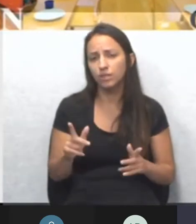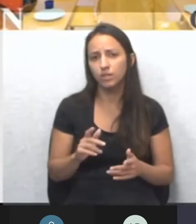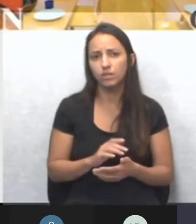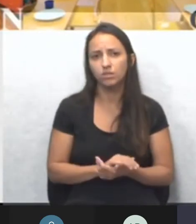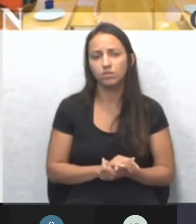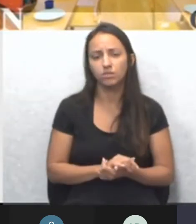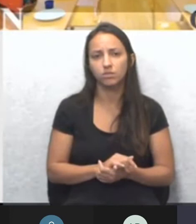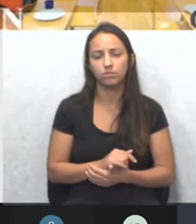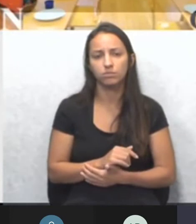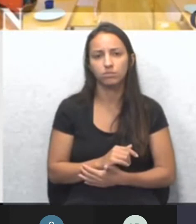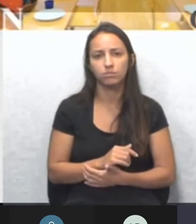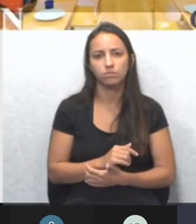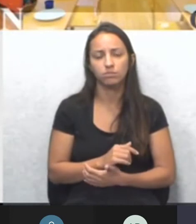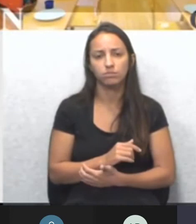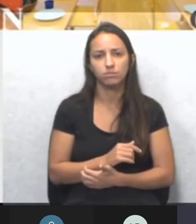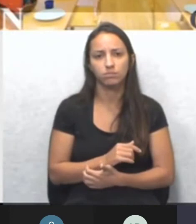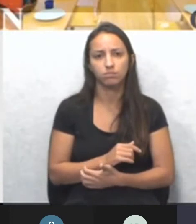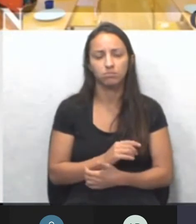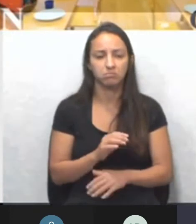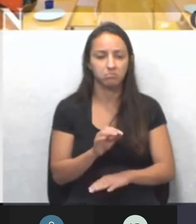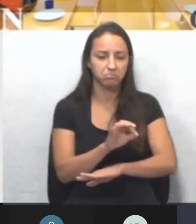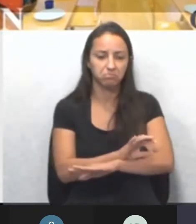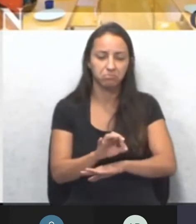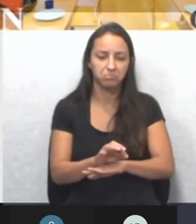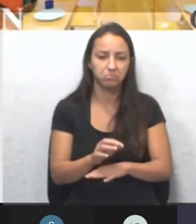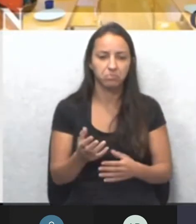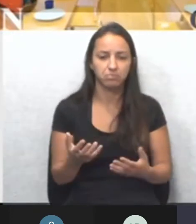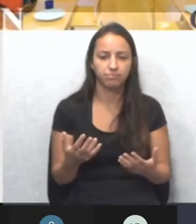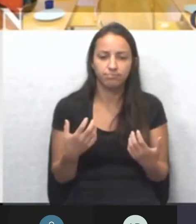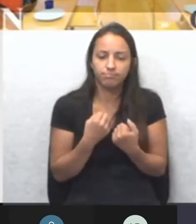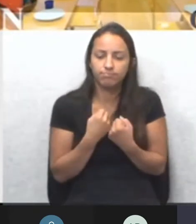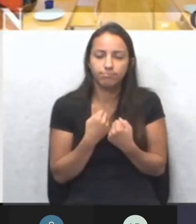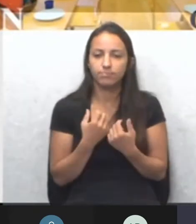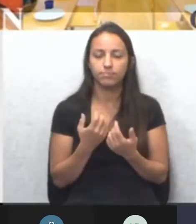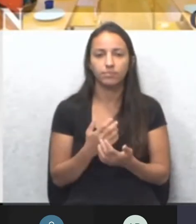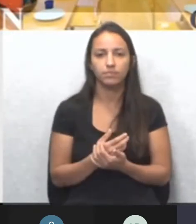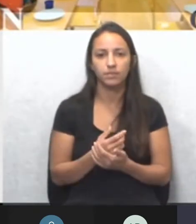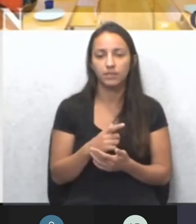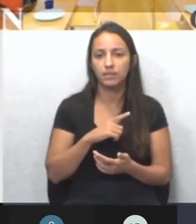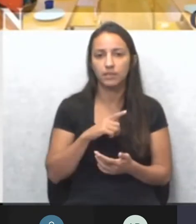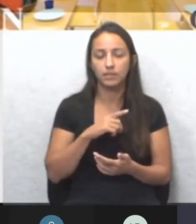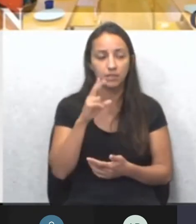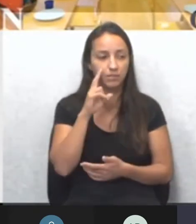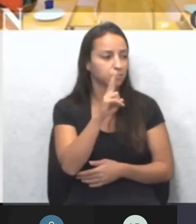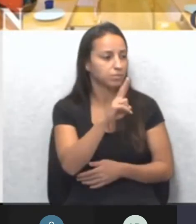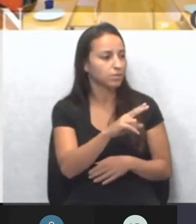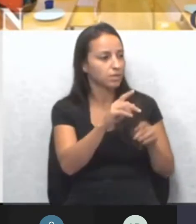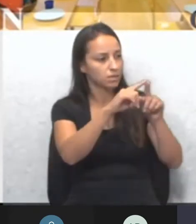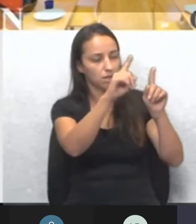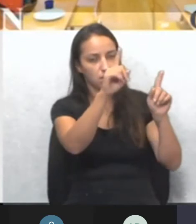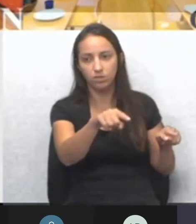né? Ele tem um design, parece ser mais acolhedor, porque tem a vista para o exterior, como está ali, né,